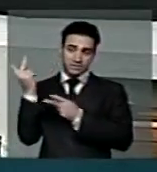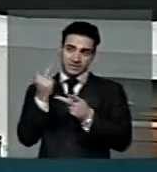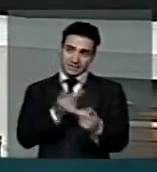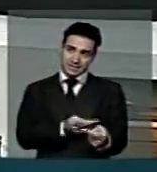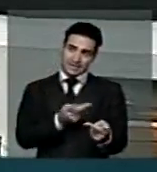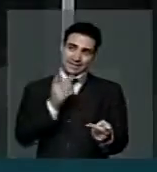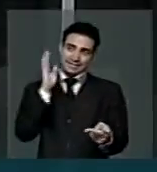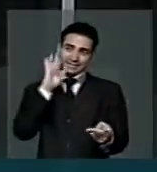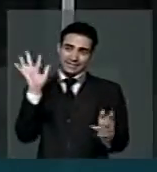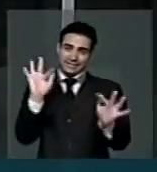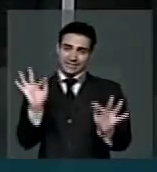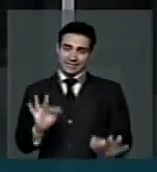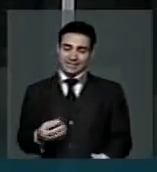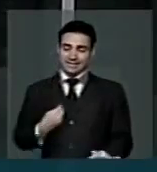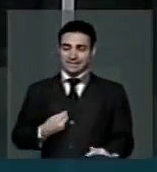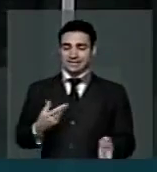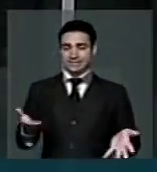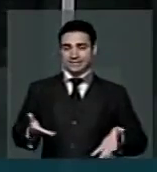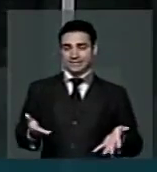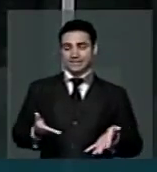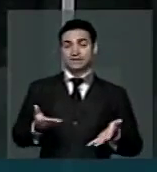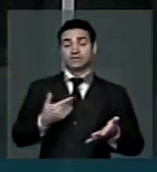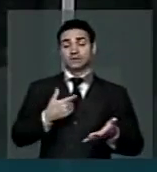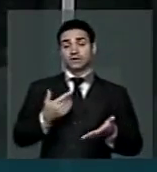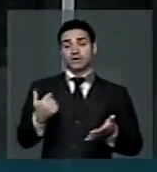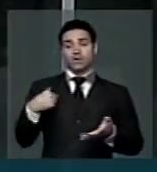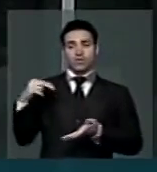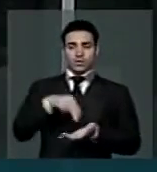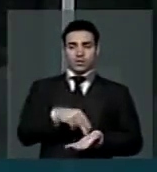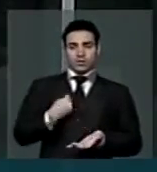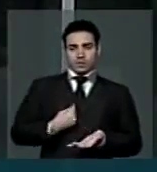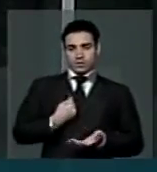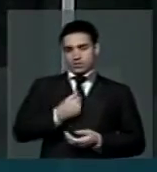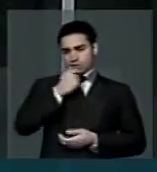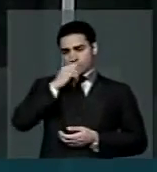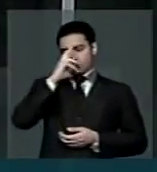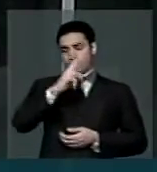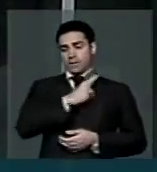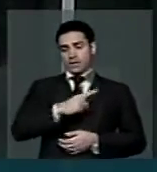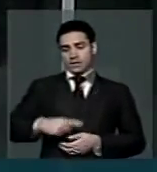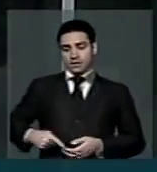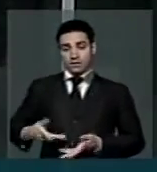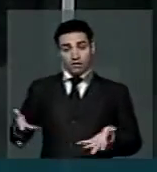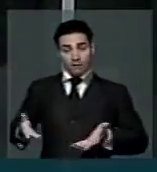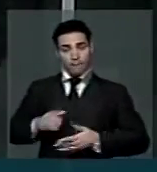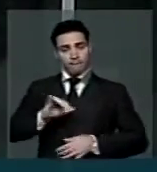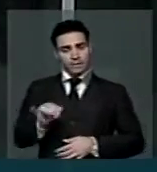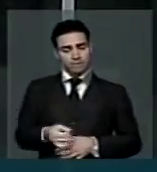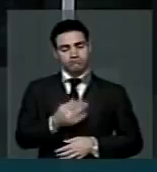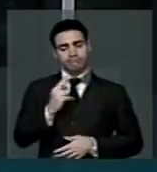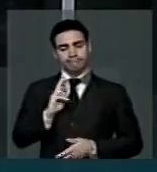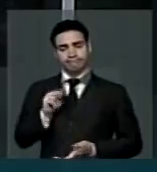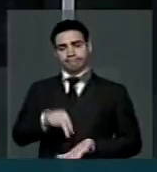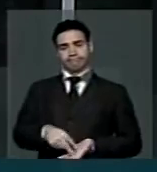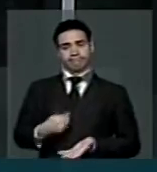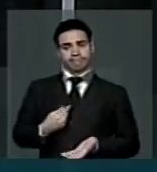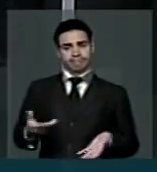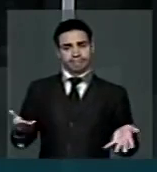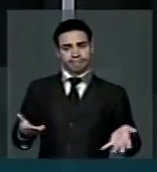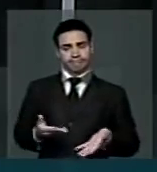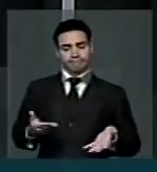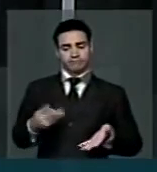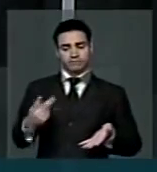sua presença. Venho, senhor presidente, nesta oportunidade, ocupar a tribuna da Câmara dos